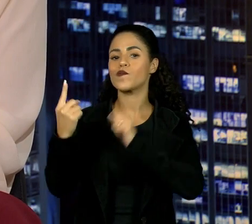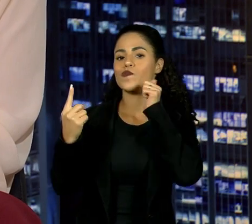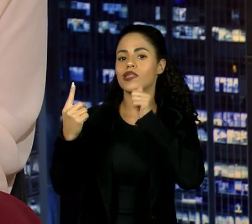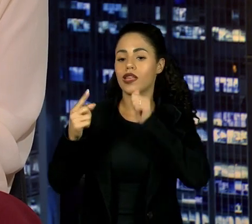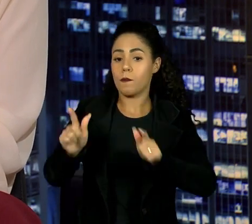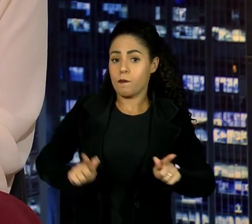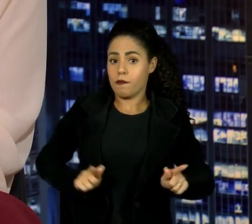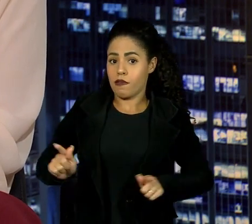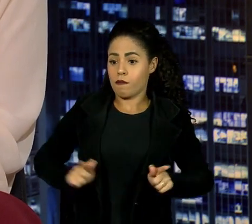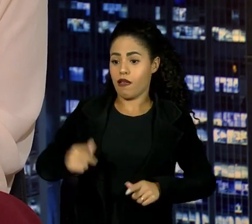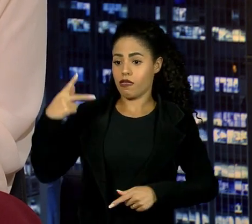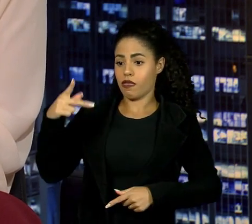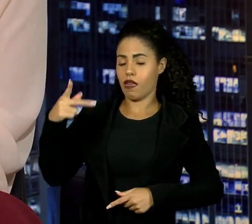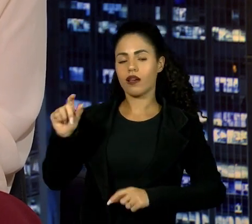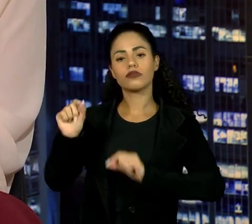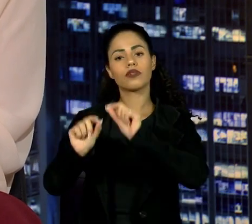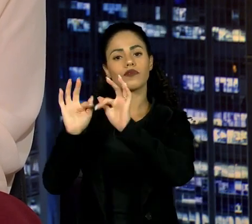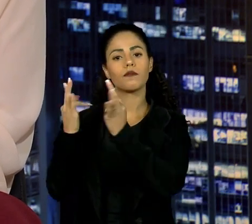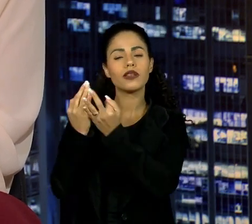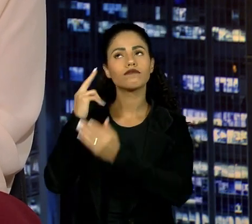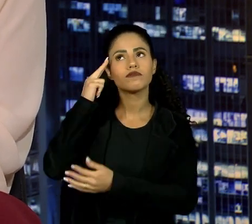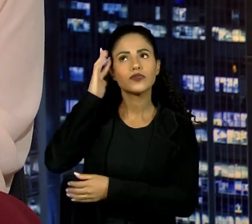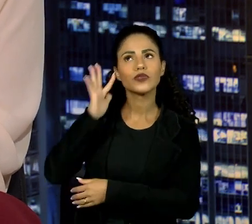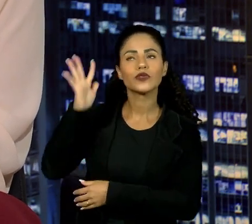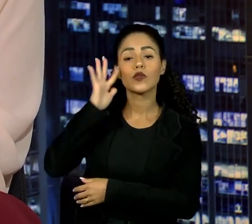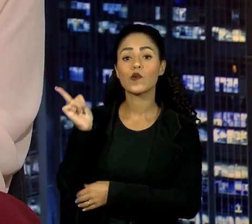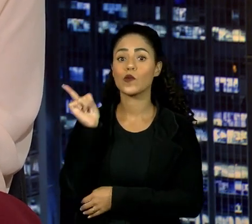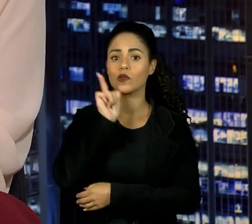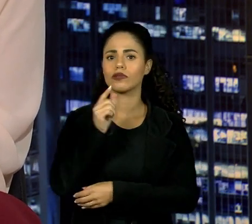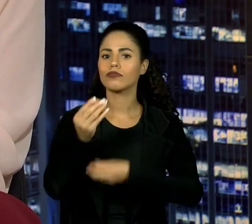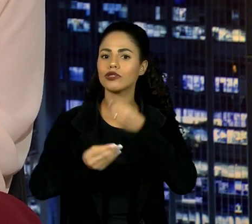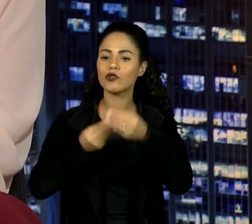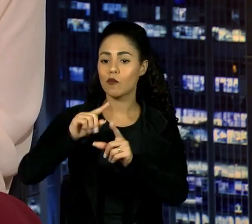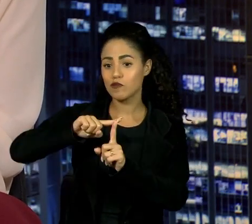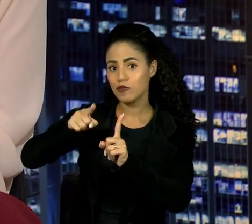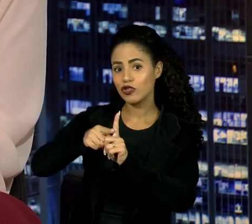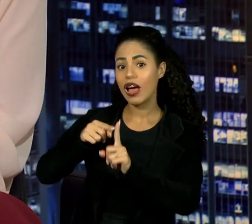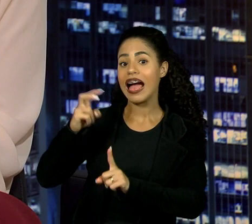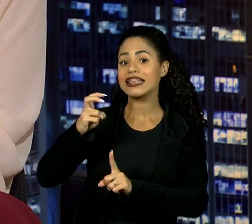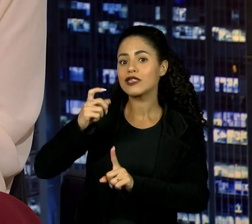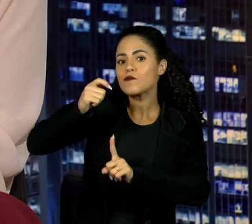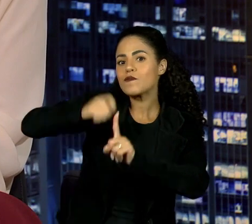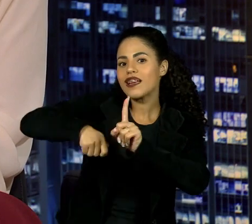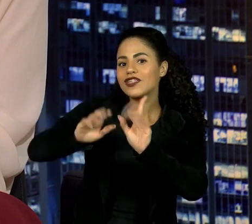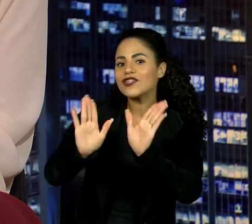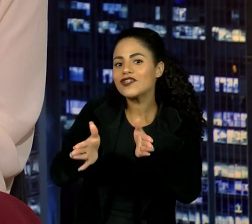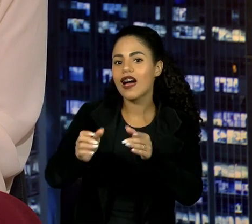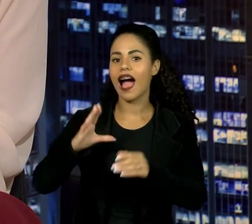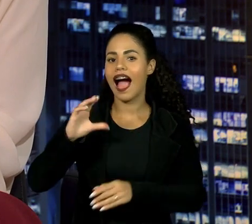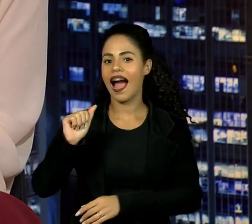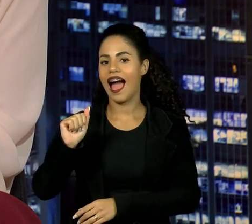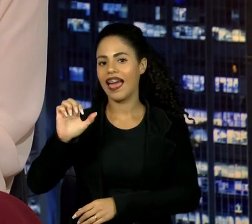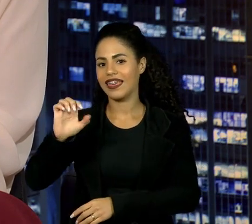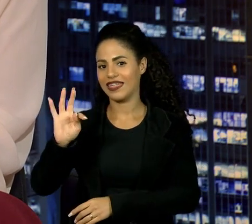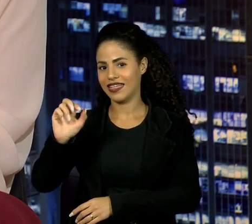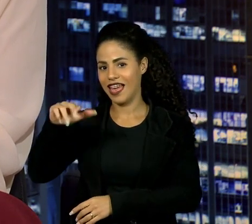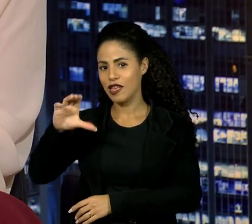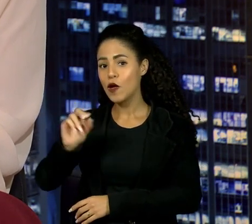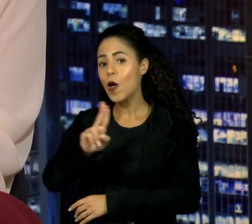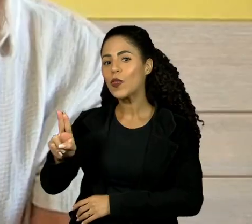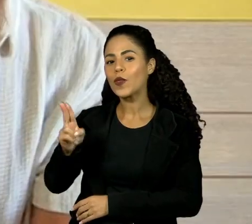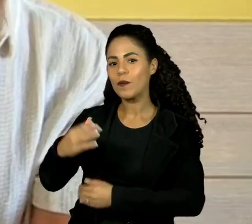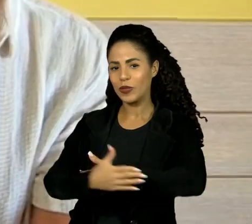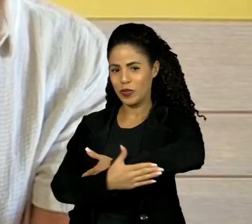dentro da lei para realizar o sonho de ter um filho. A gestação está no 5º mês e o Caetano deve vir ao mundo no início de